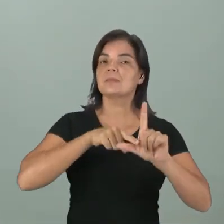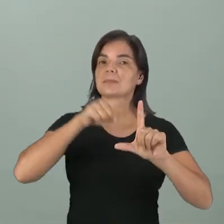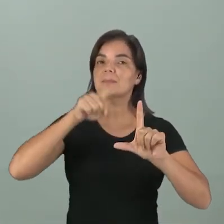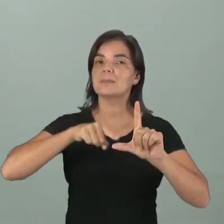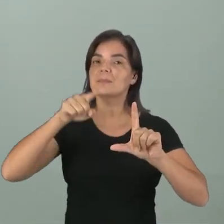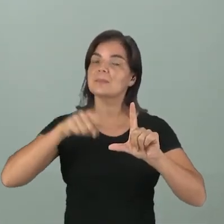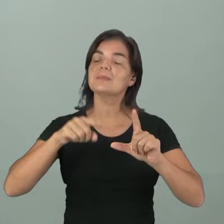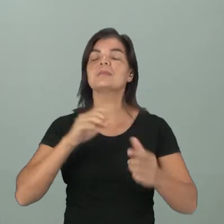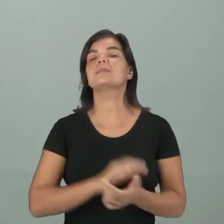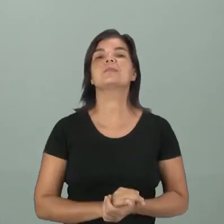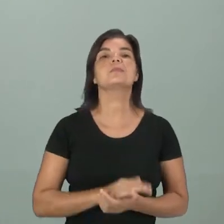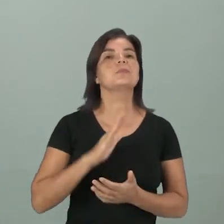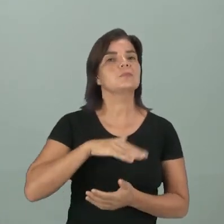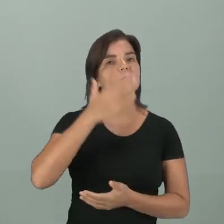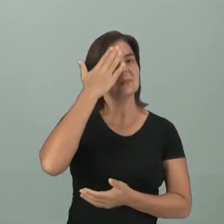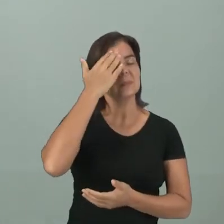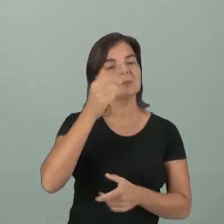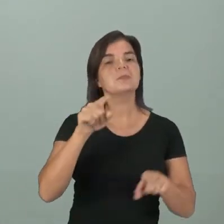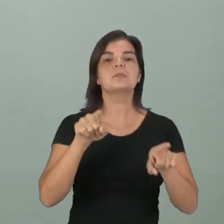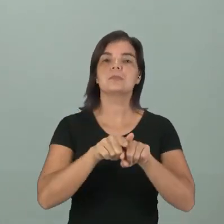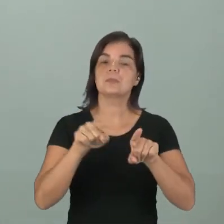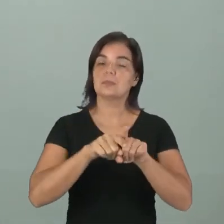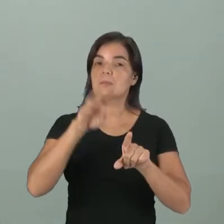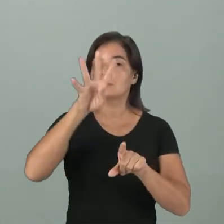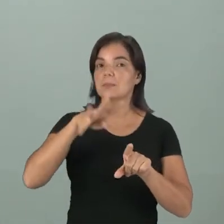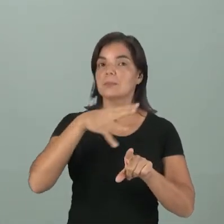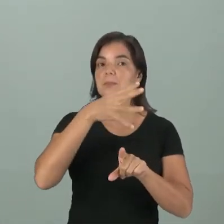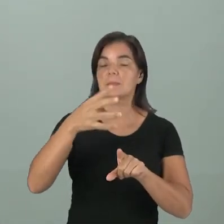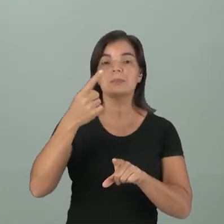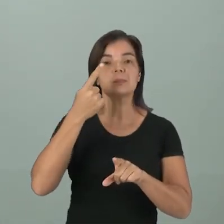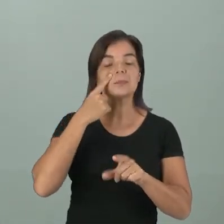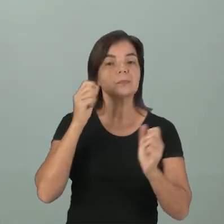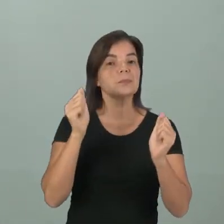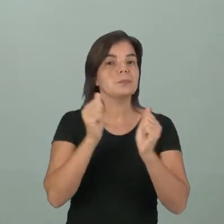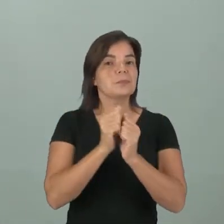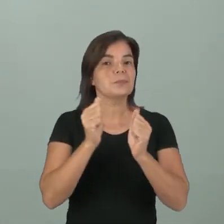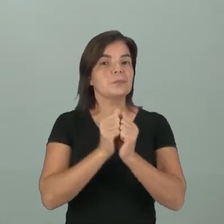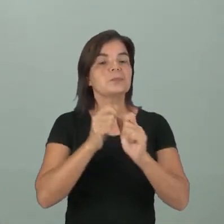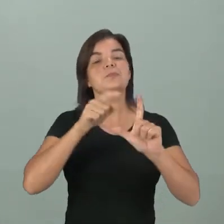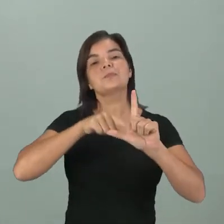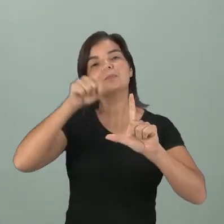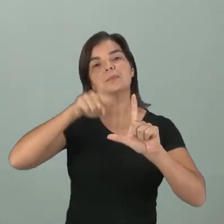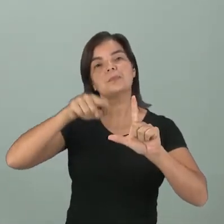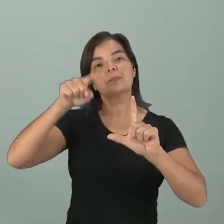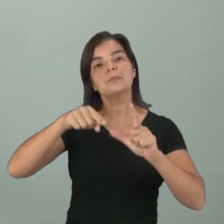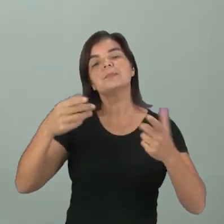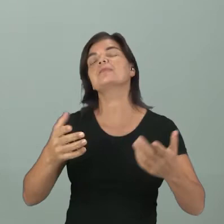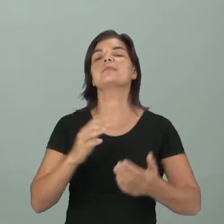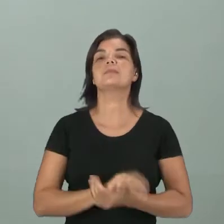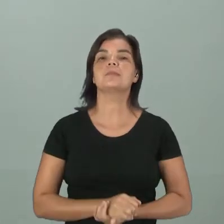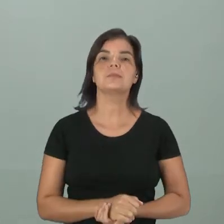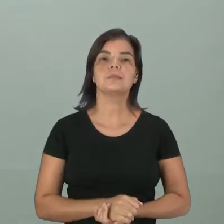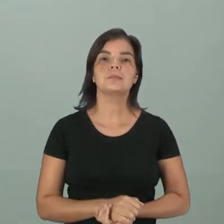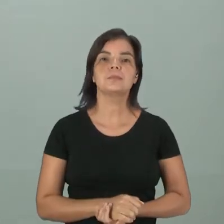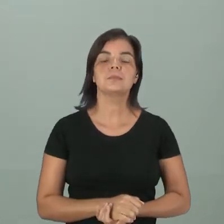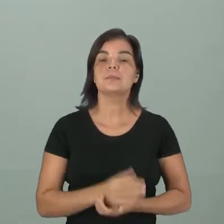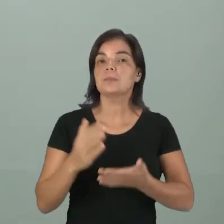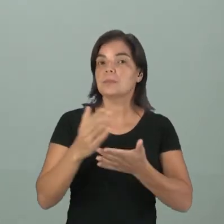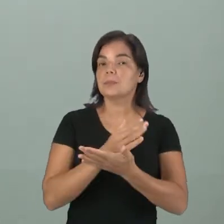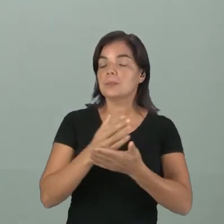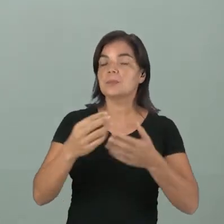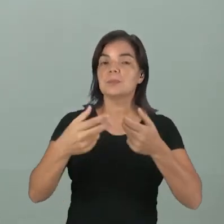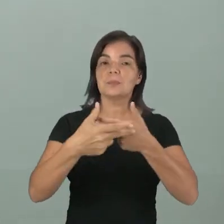gráfico. Isso mesmo, já aprendemos a fazer uma tabela, pois agora vamos fazer juntos um gráfico. E para isso, eu trouxe aqui